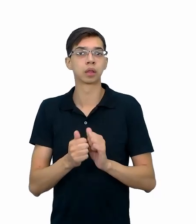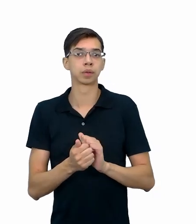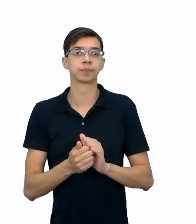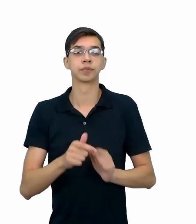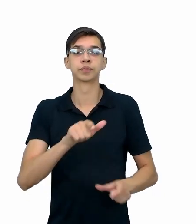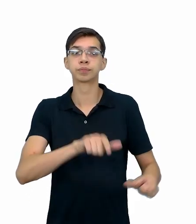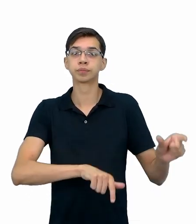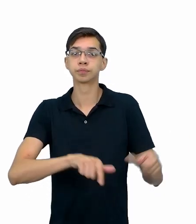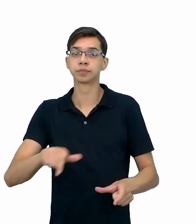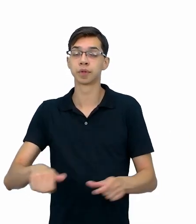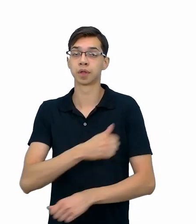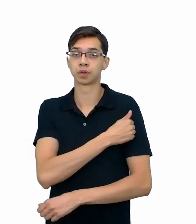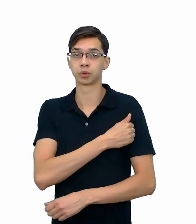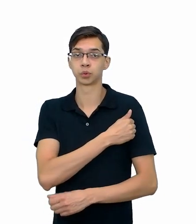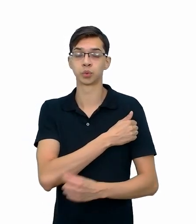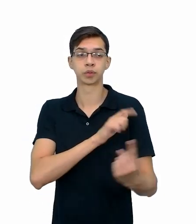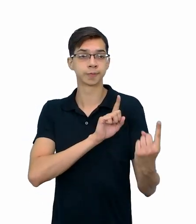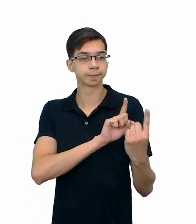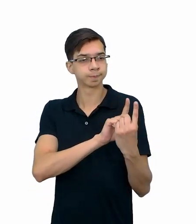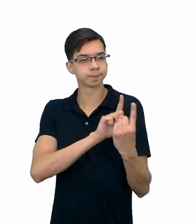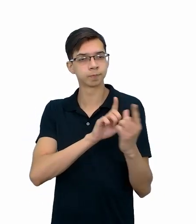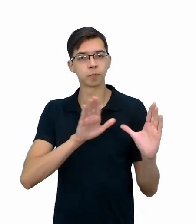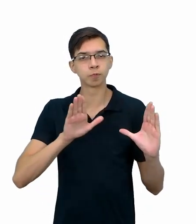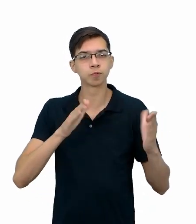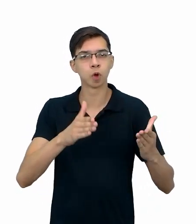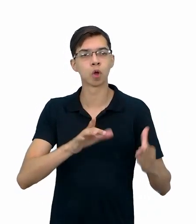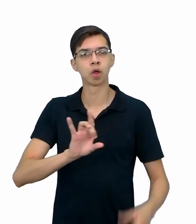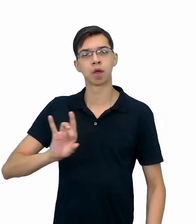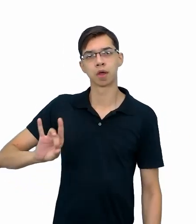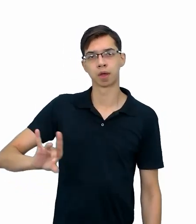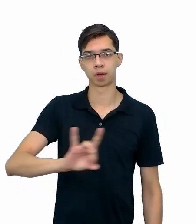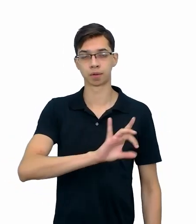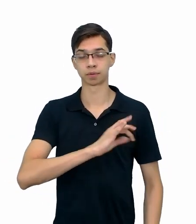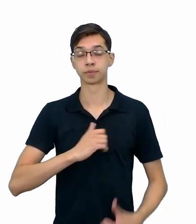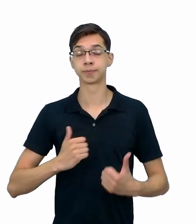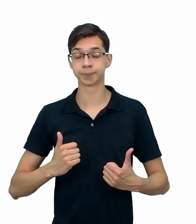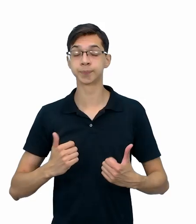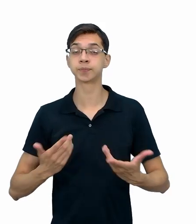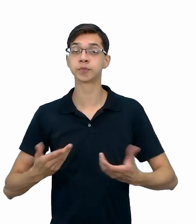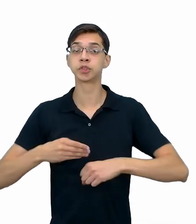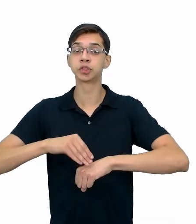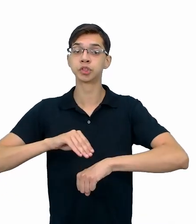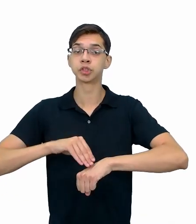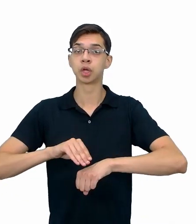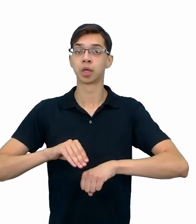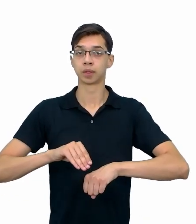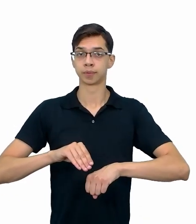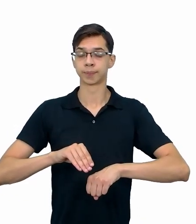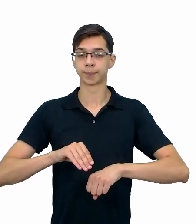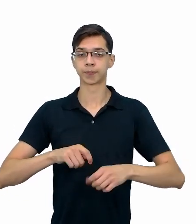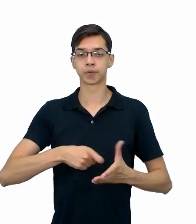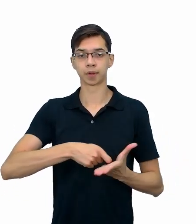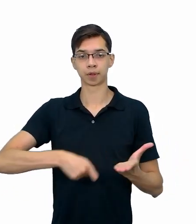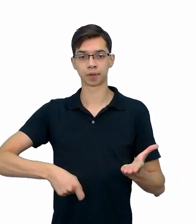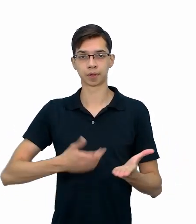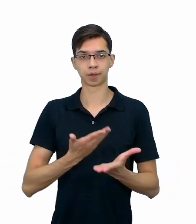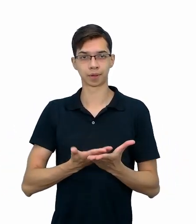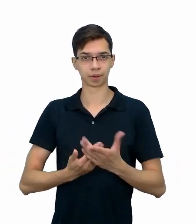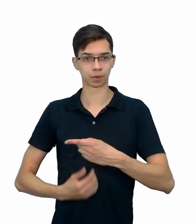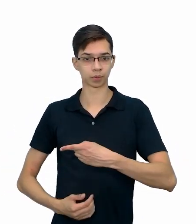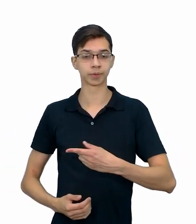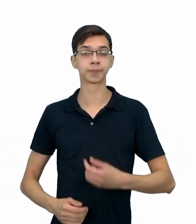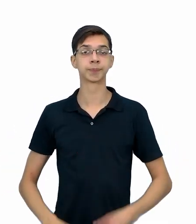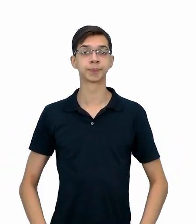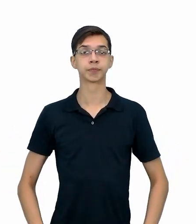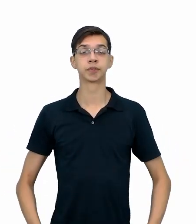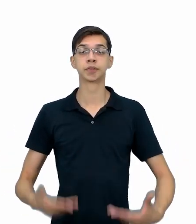estudante. Tá bom? Bom, fica aqui então como sugestão de trabalho essas aulas. No próximo slide, a gente tem aqui então